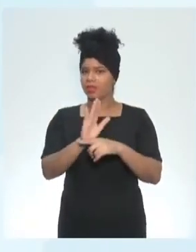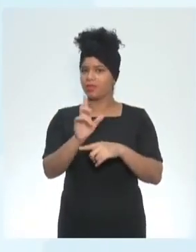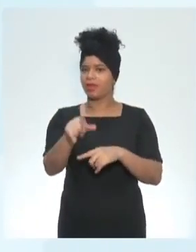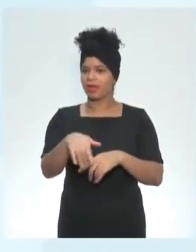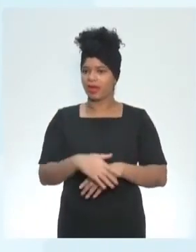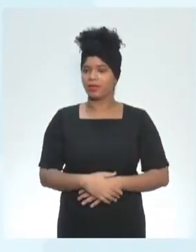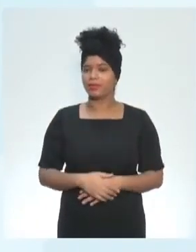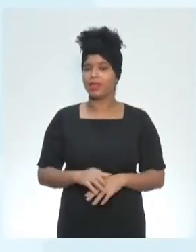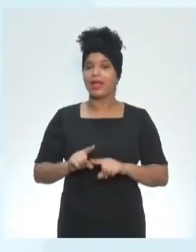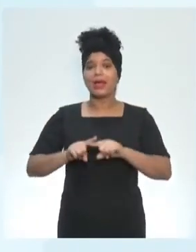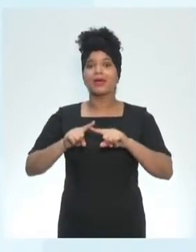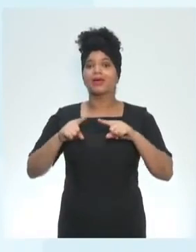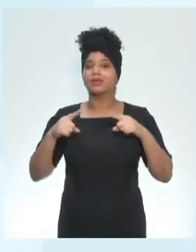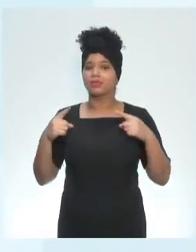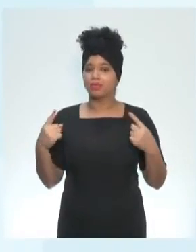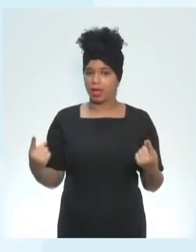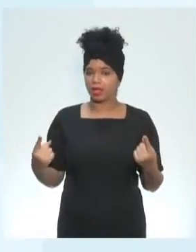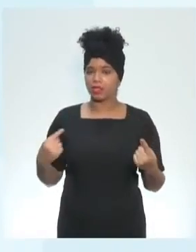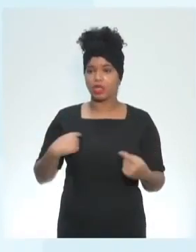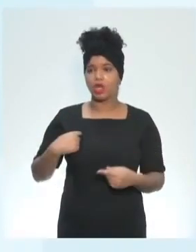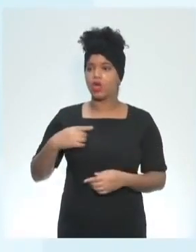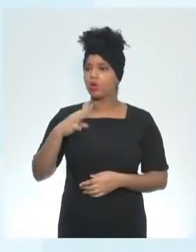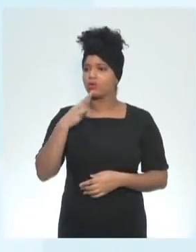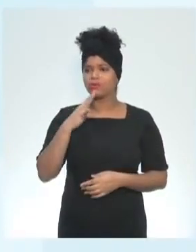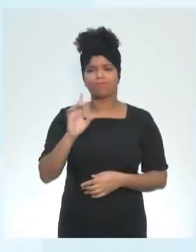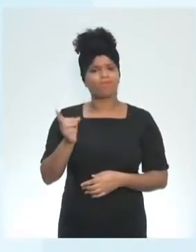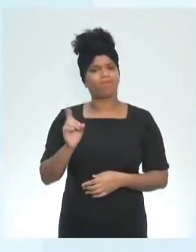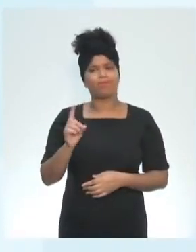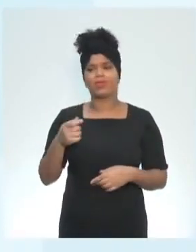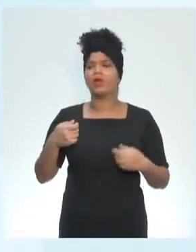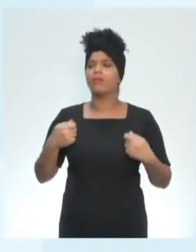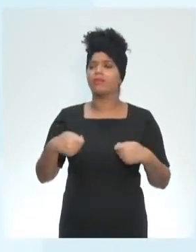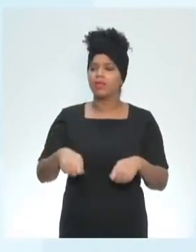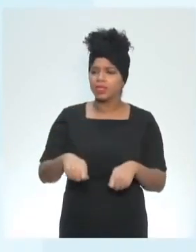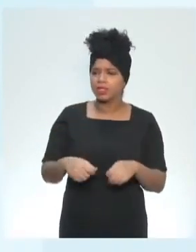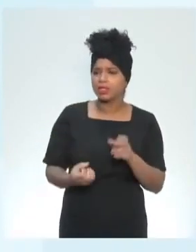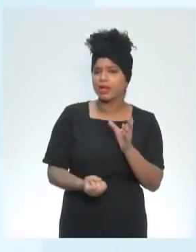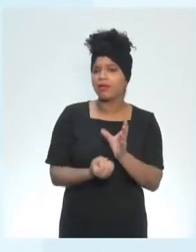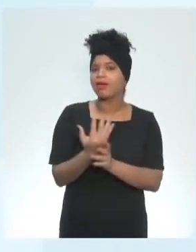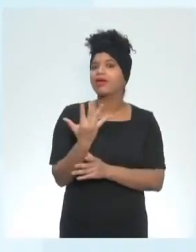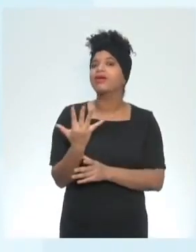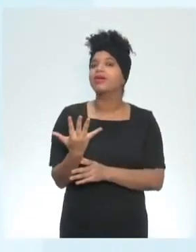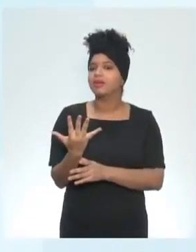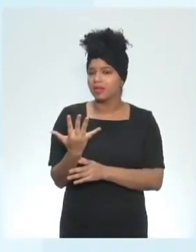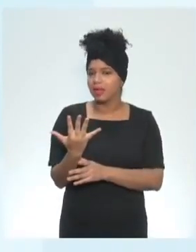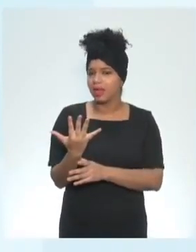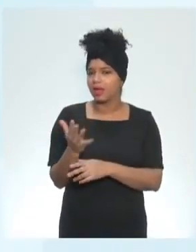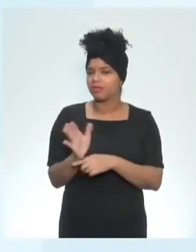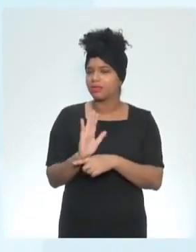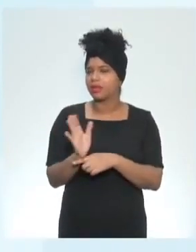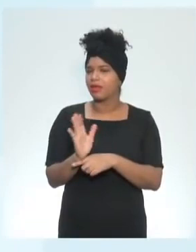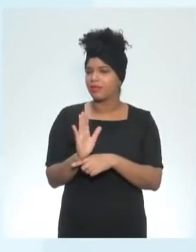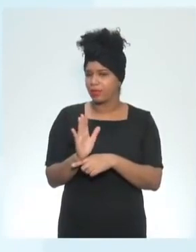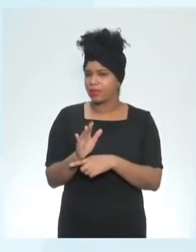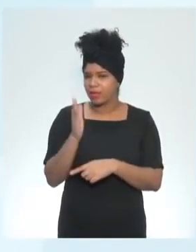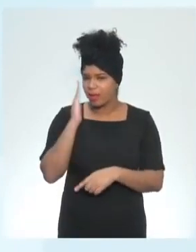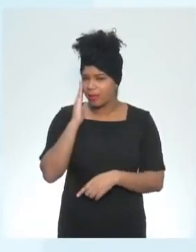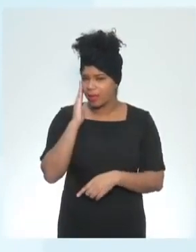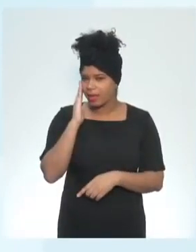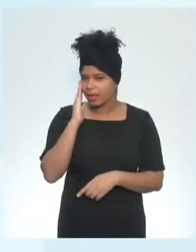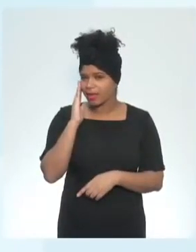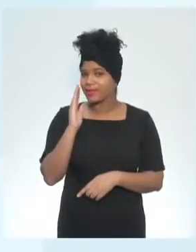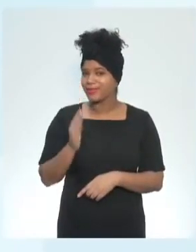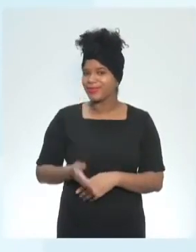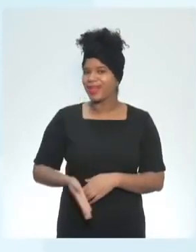Do you know what is needed to Create a filme Você sabe o que é necessário Líder to Create a Field